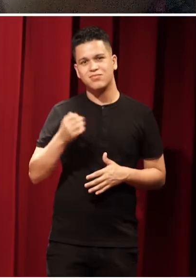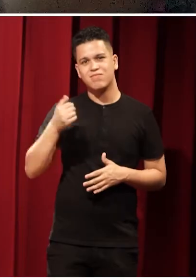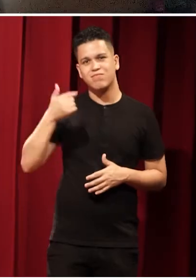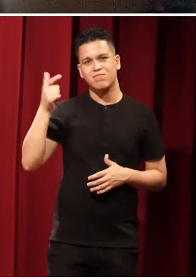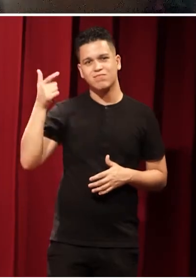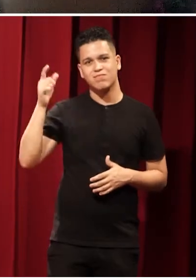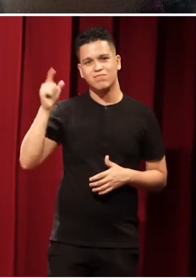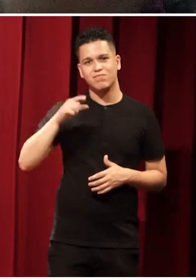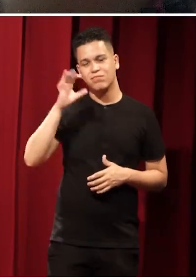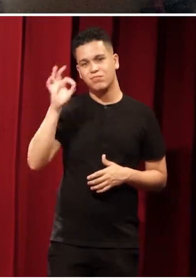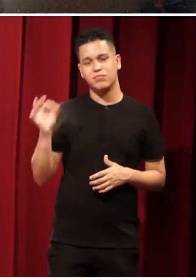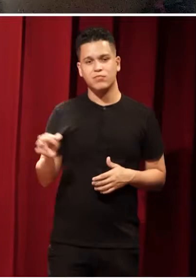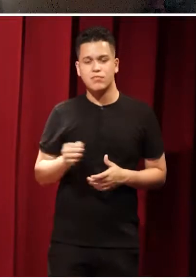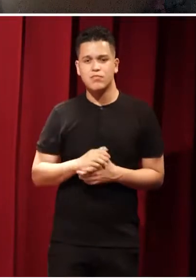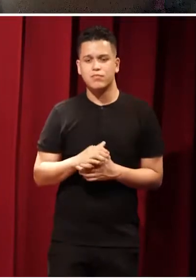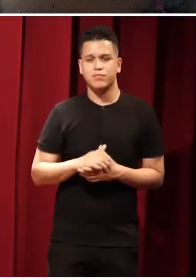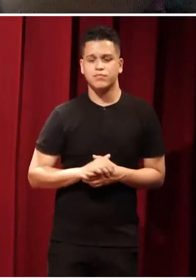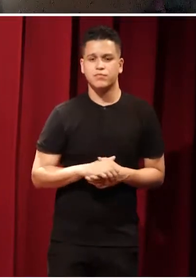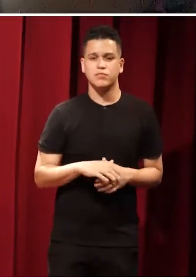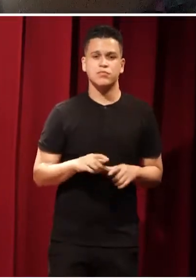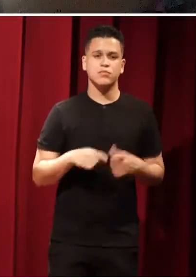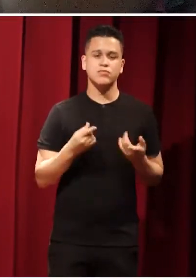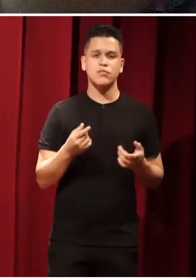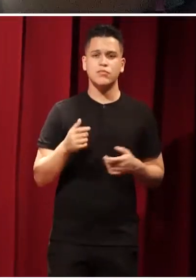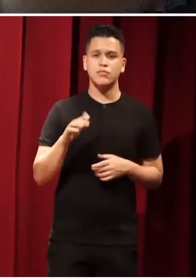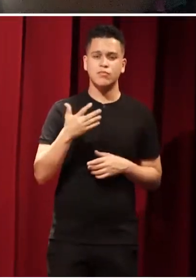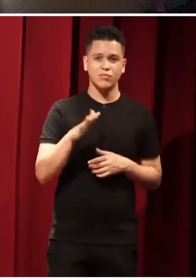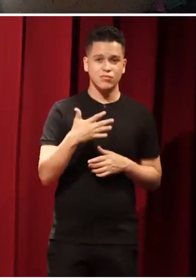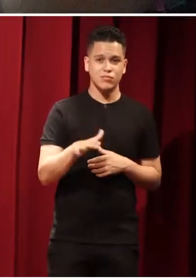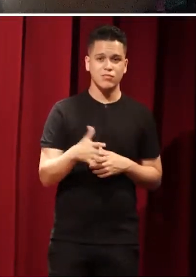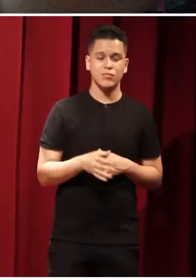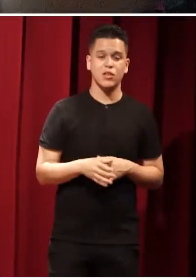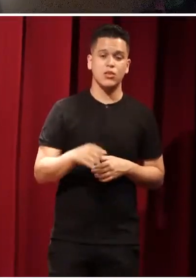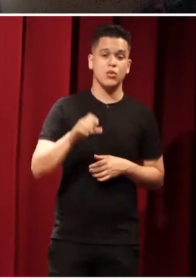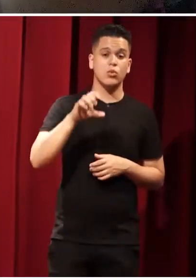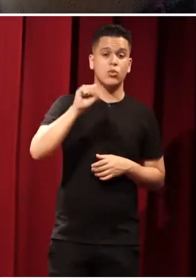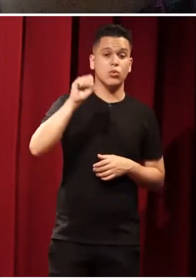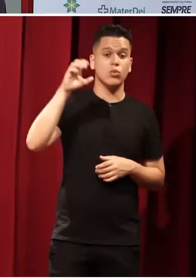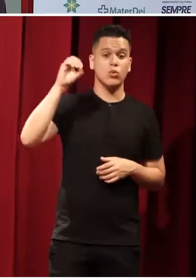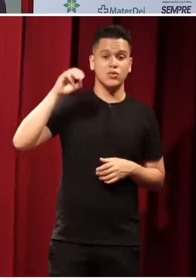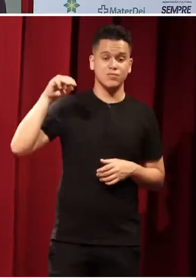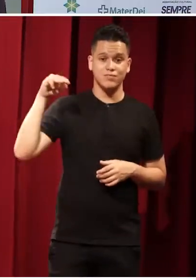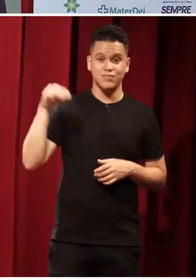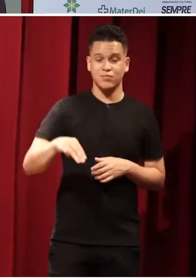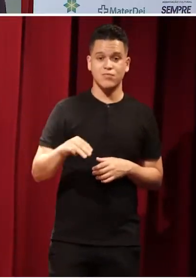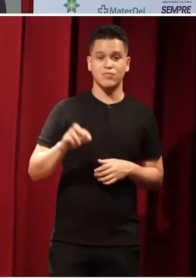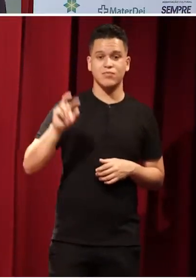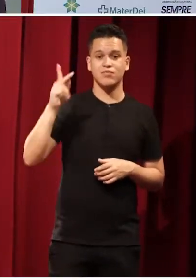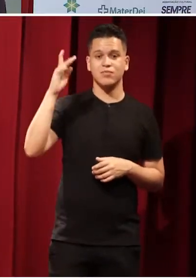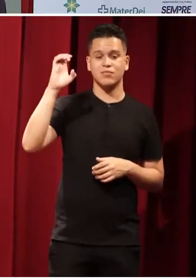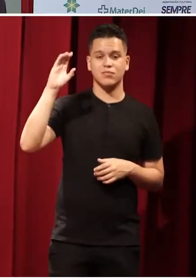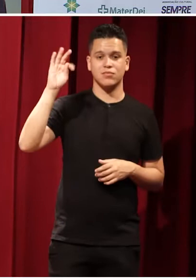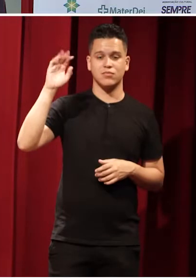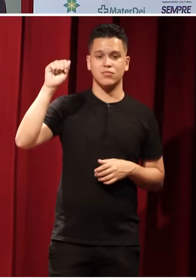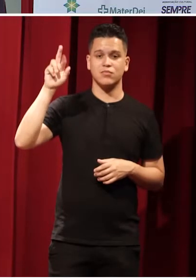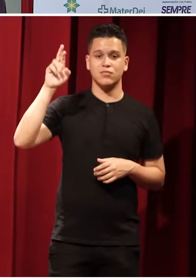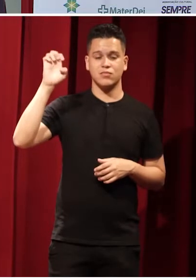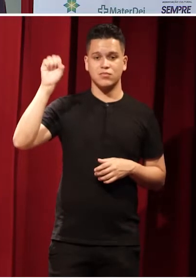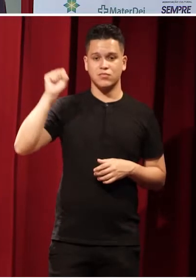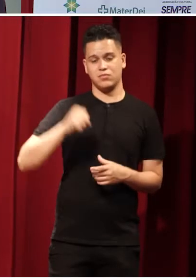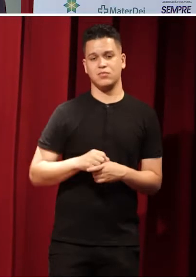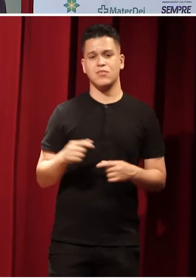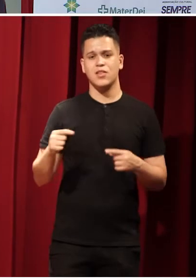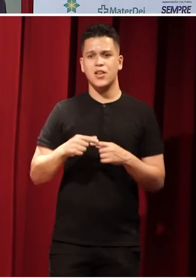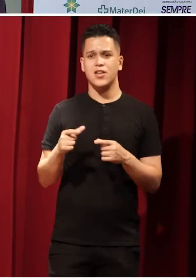observa escapou atentamente. Agora, mas são cerca de 70 a 80 milhões de hectares, que é uma espécie de no man's land. É